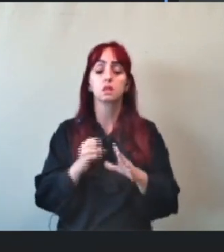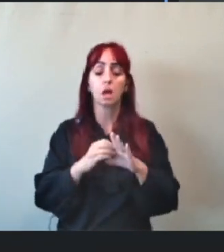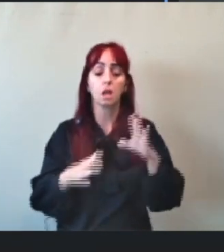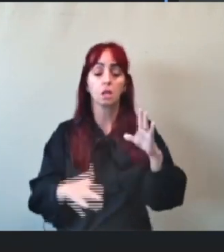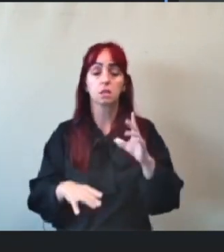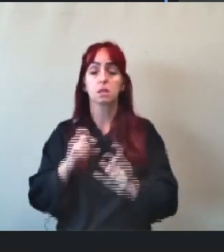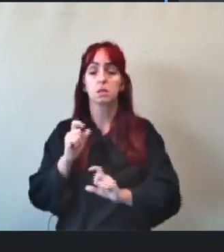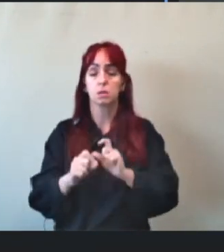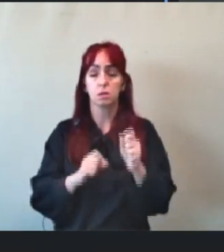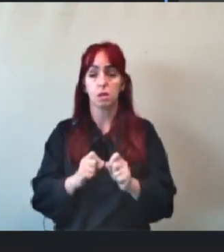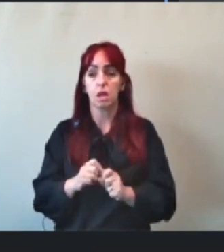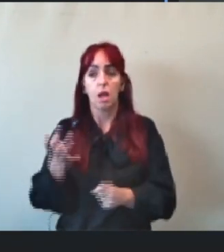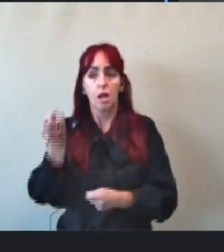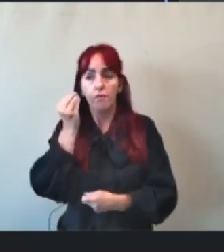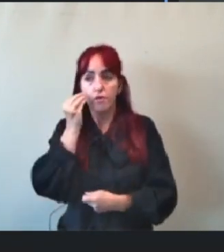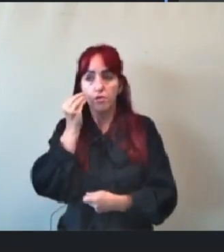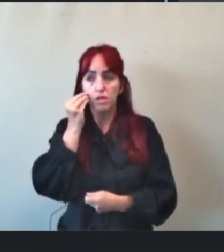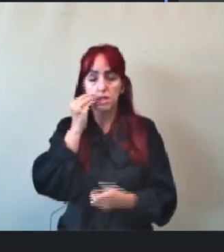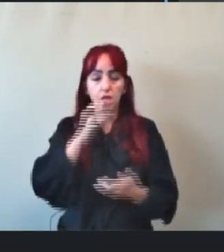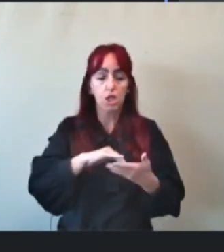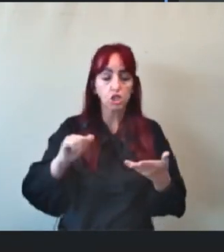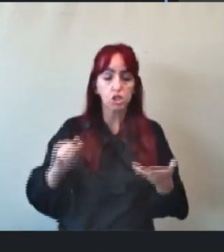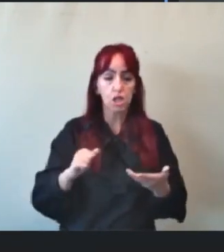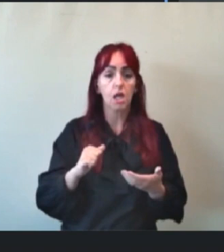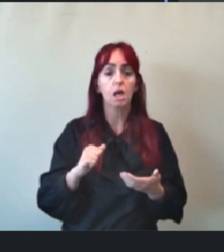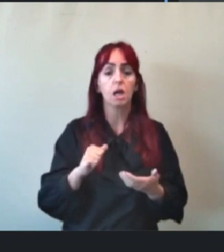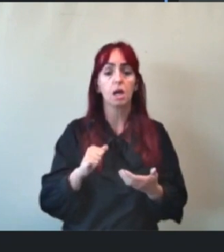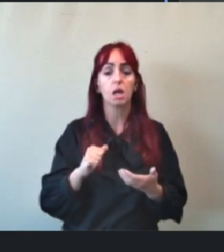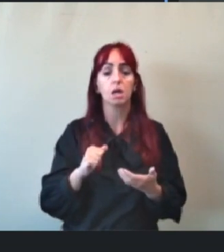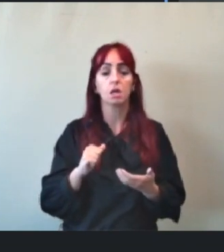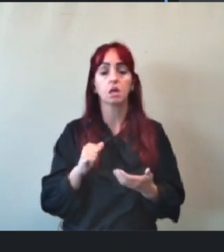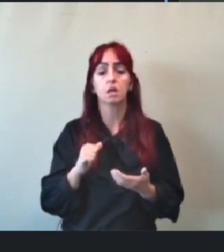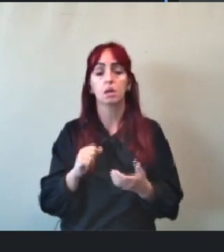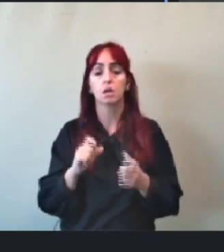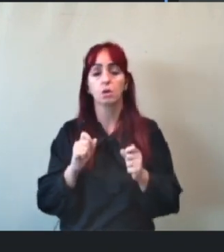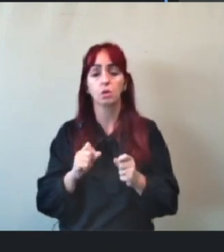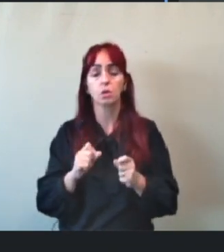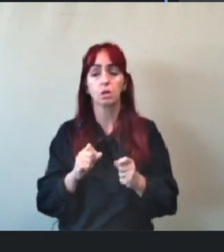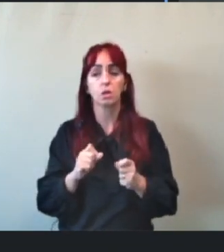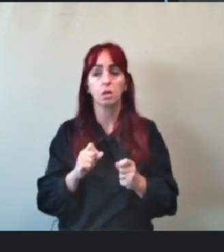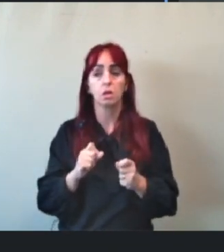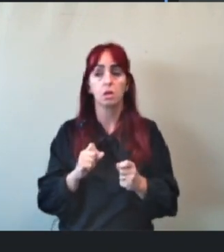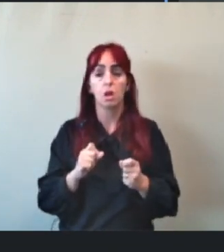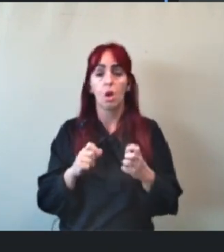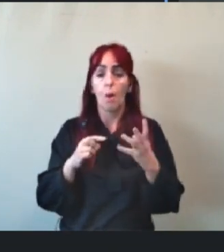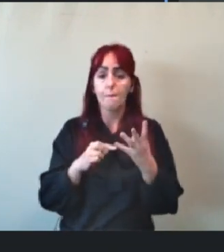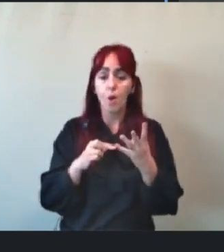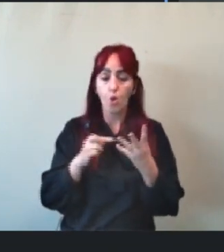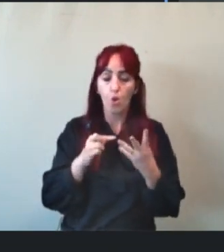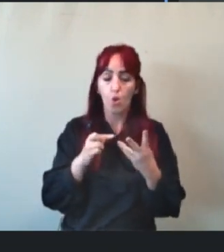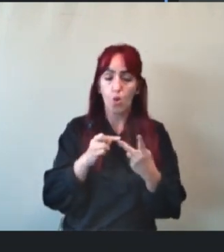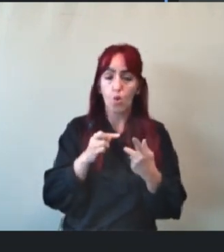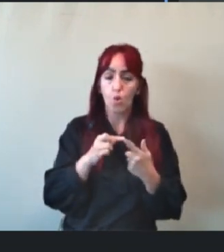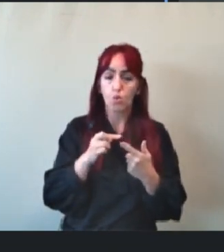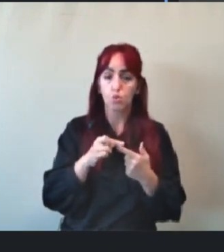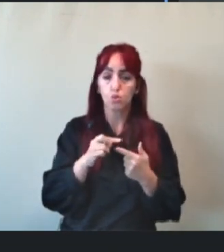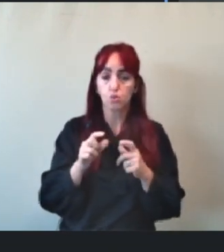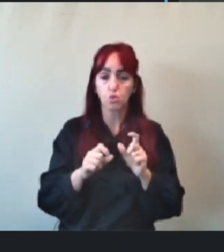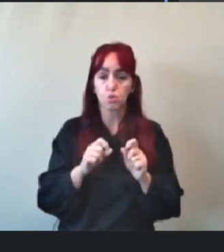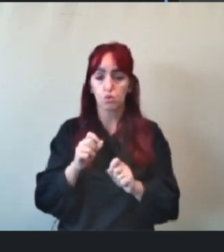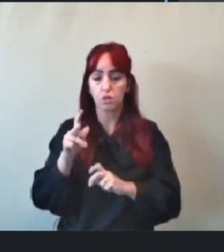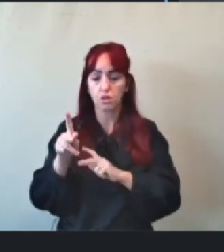vamos tentar eliminar os nós, né? Os nós são os pontos aí que o pessoal tá colocando